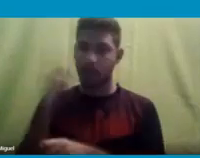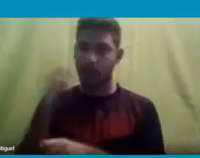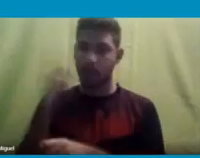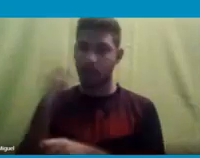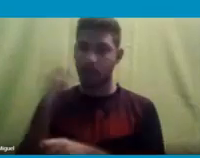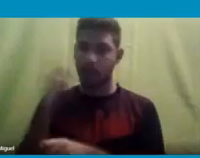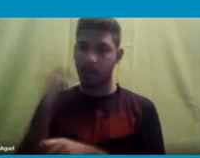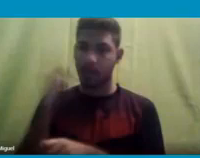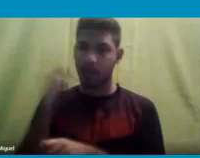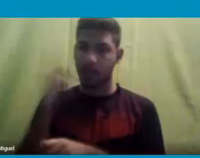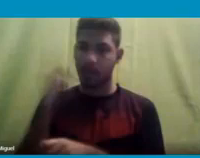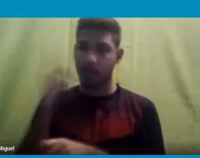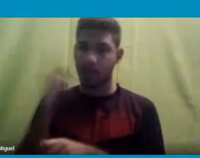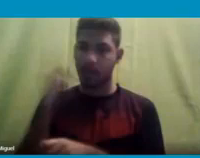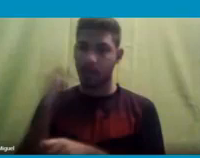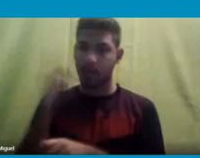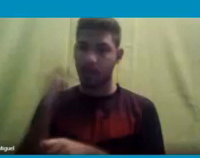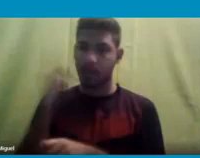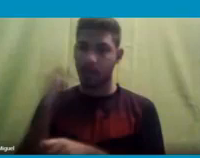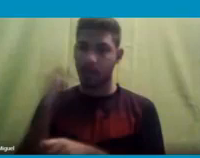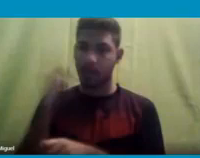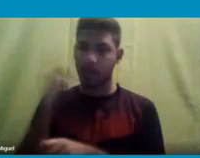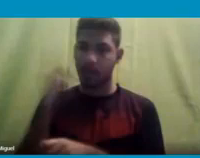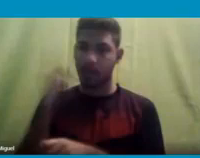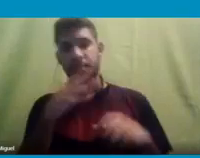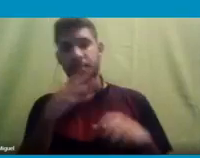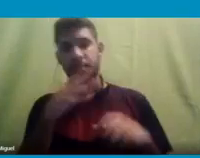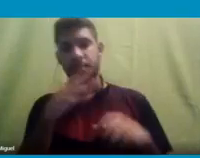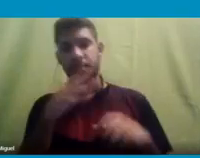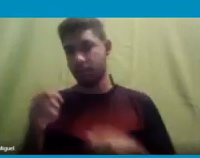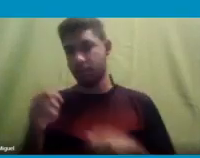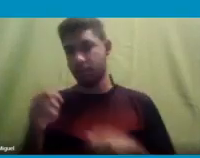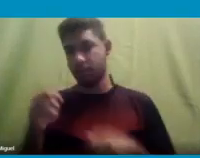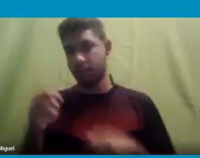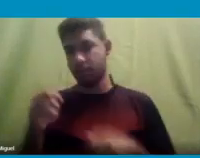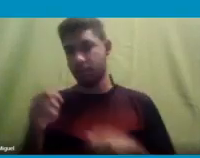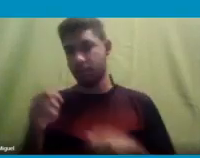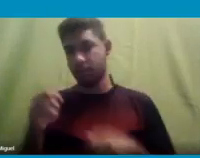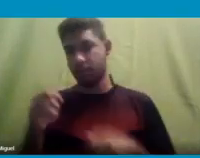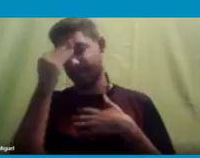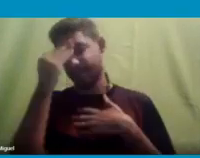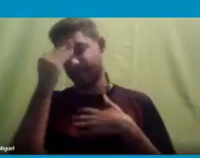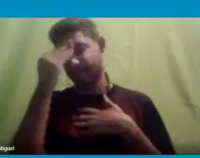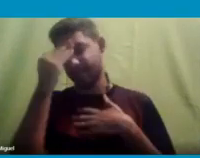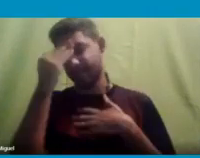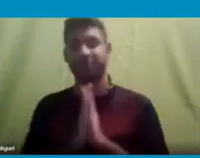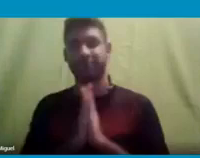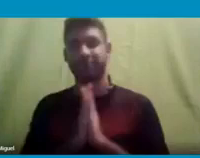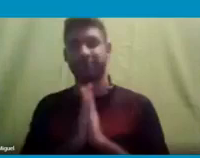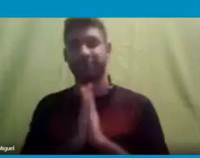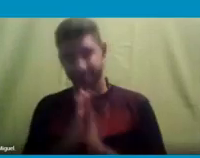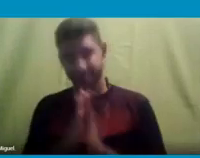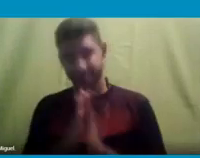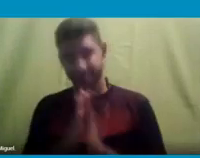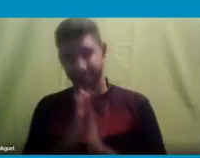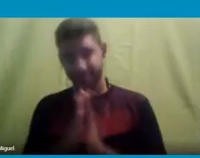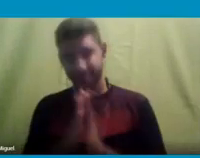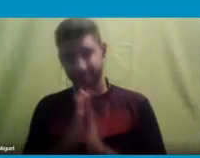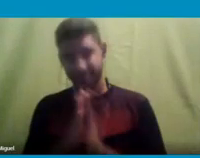sociedade doente. Só essa revolução é que vai ser a cura. Obrigada, gente. Foi muito prazer. Muito parabéns.